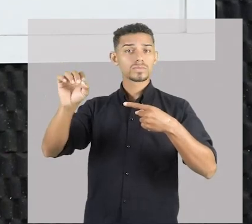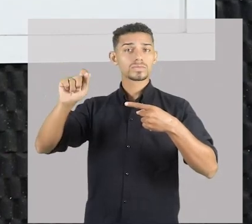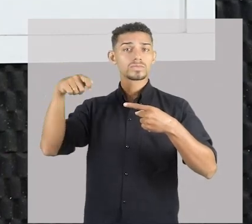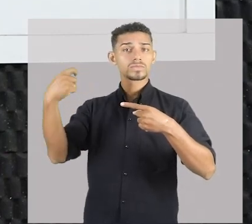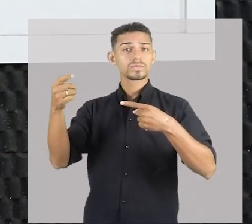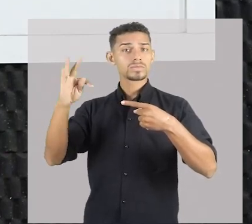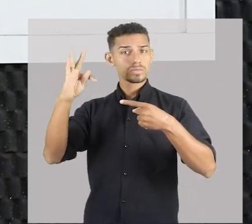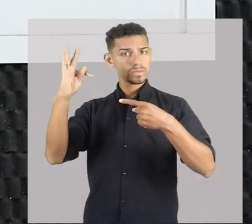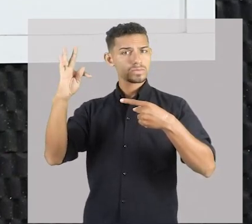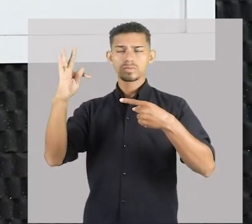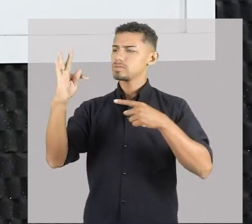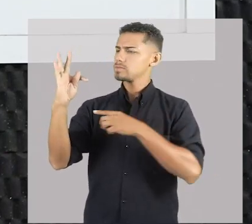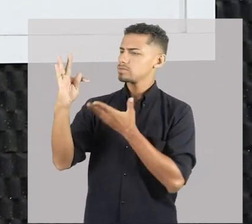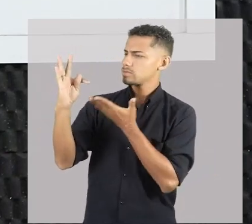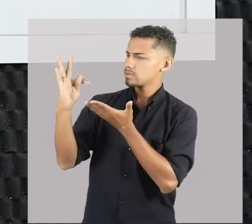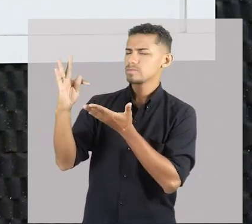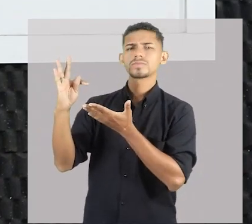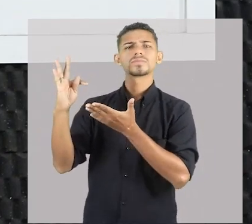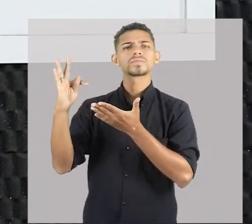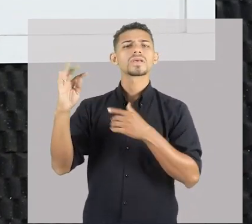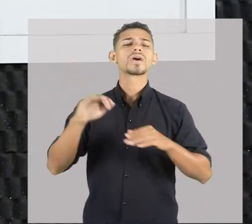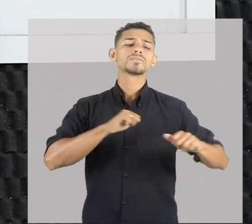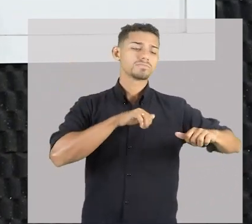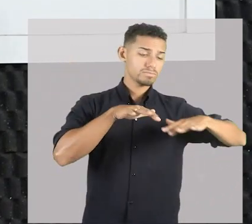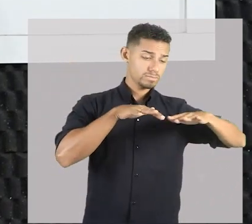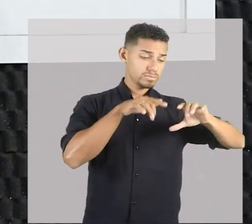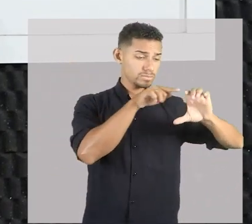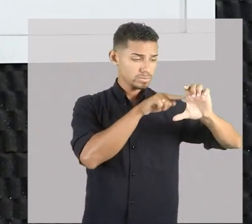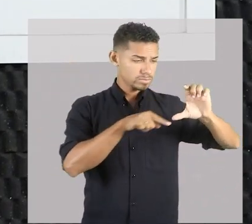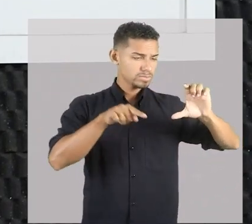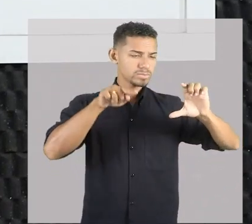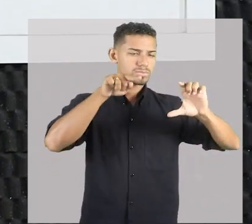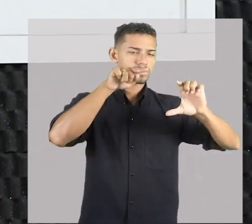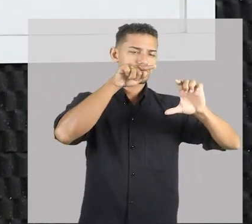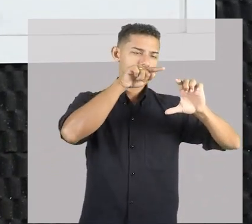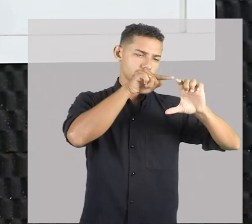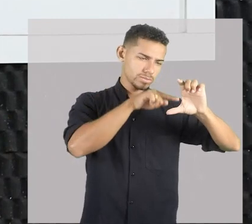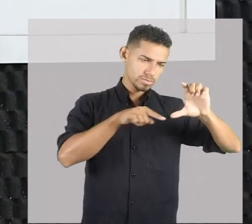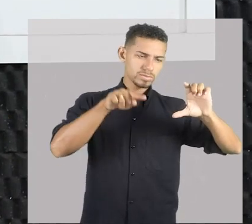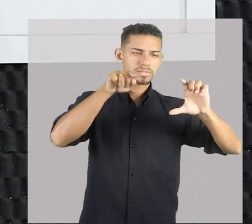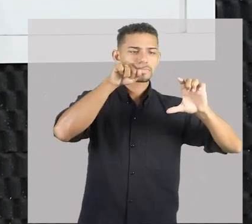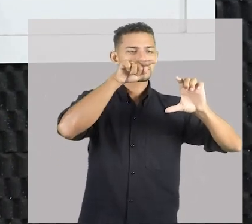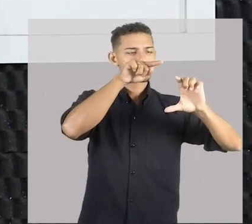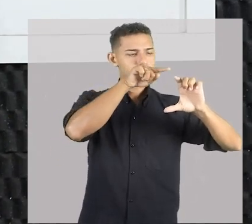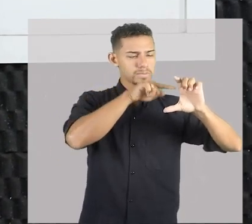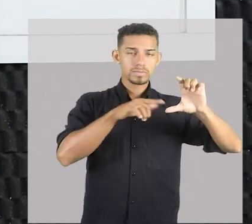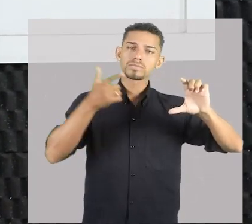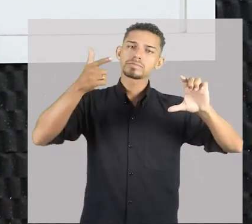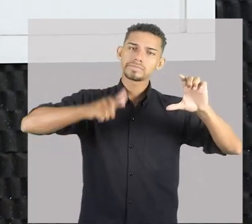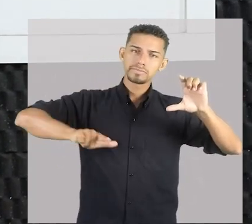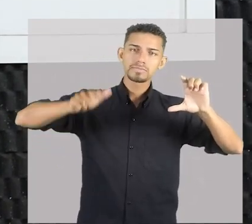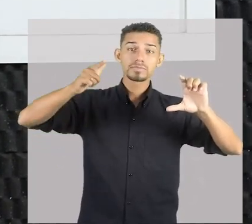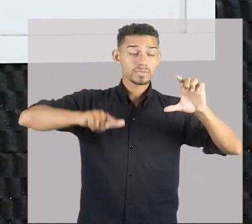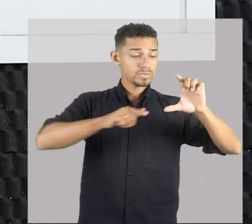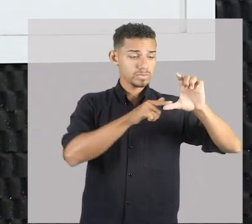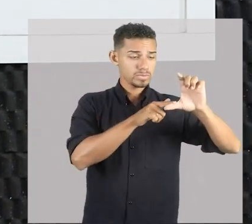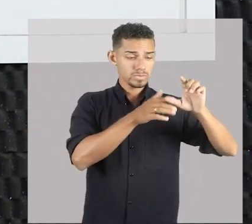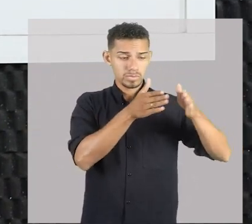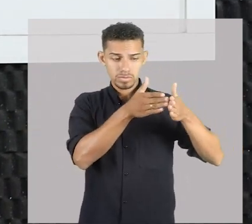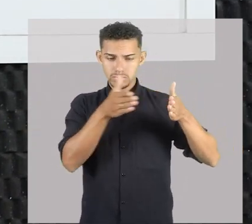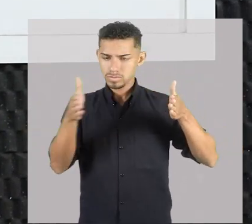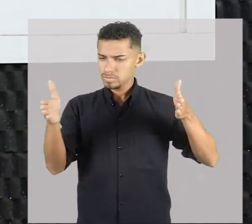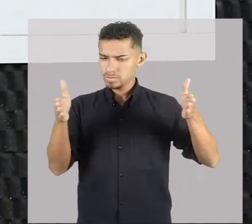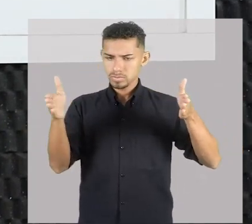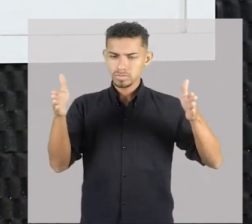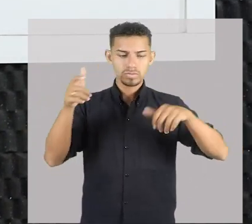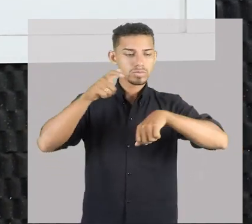é um movimento repetitivo, tá? Então, ele se repete em um certo intervalo de tempo. O